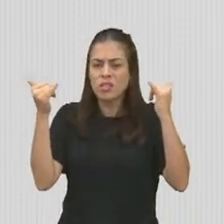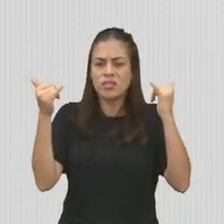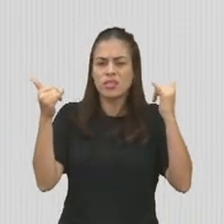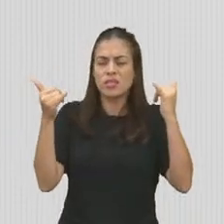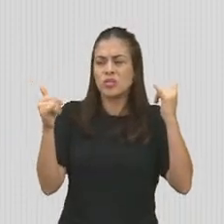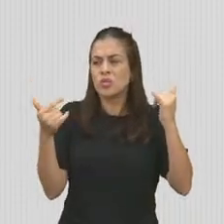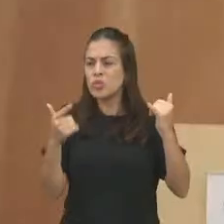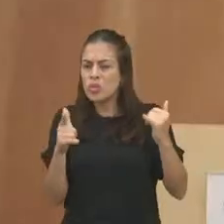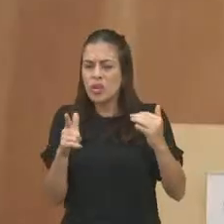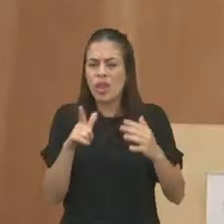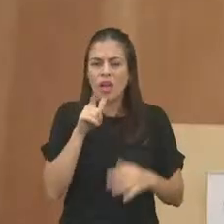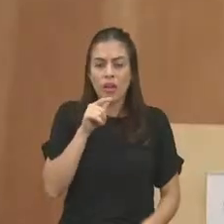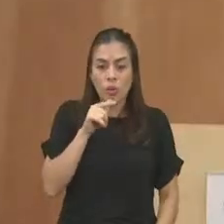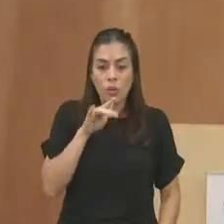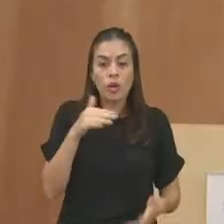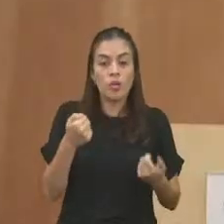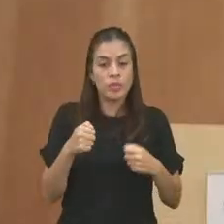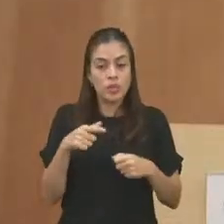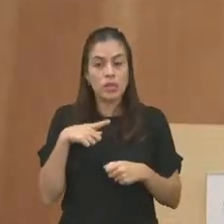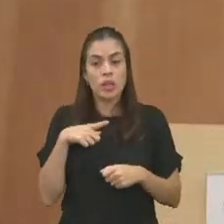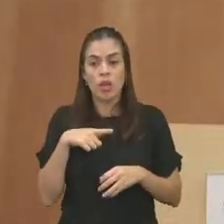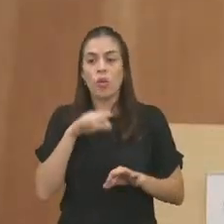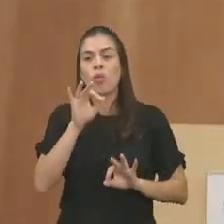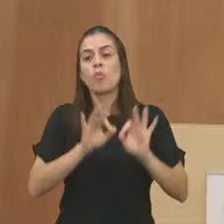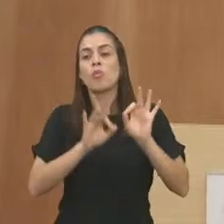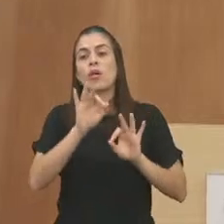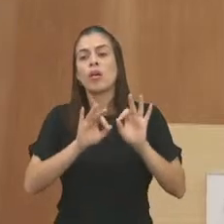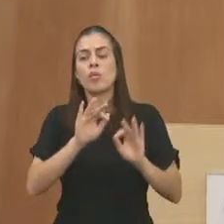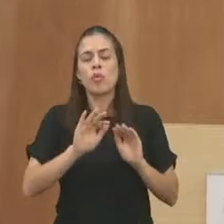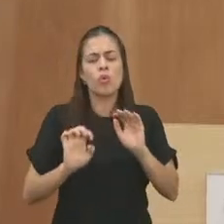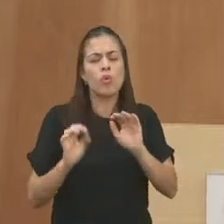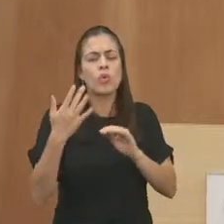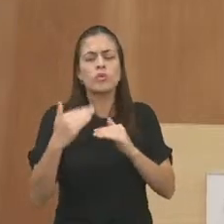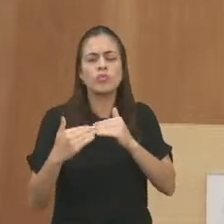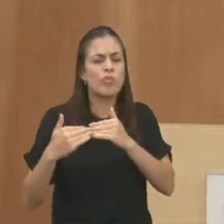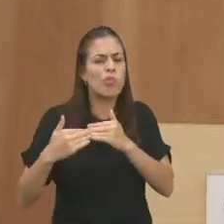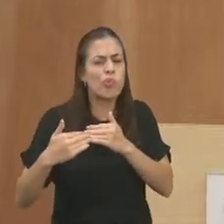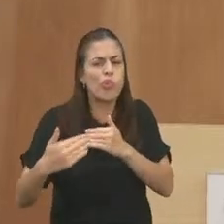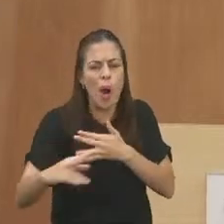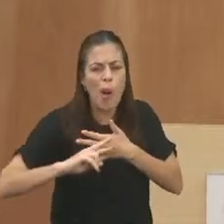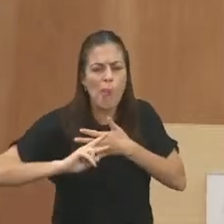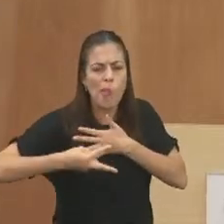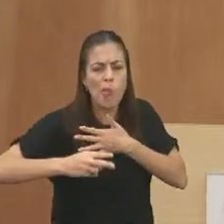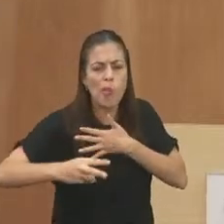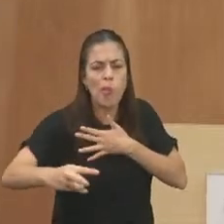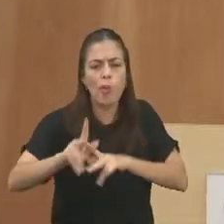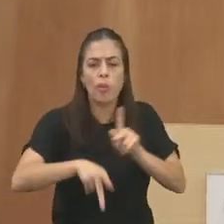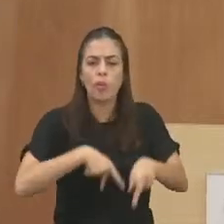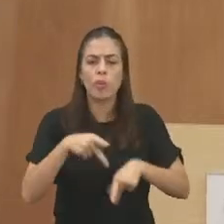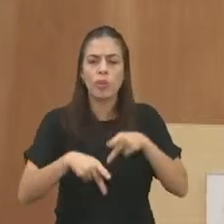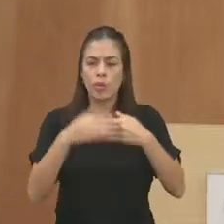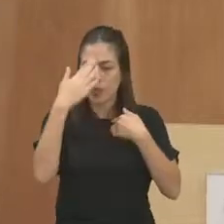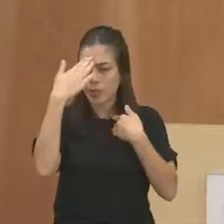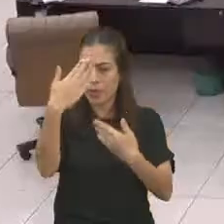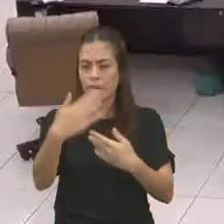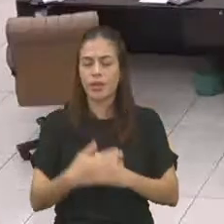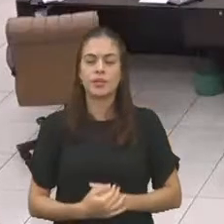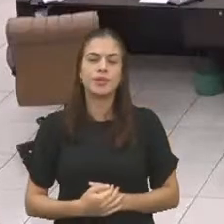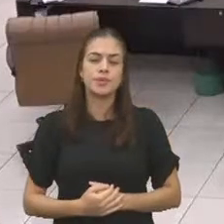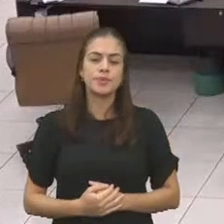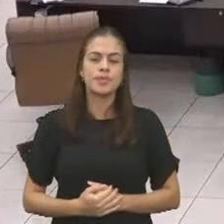A gente precisa ter um plano de contingência para quando isso acontecer, a gente não amargar efeitos tão danosos para a nossa população. Muito obrigado.